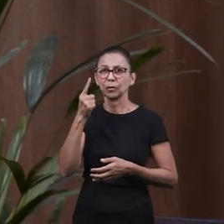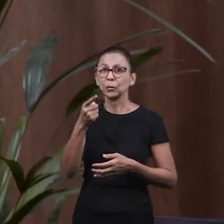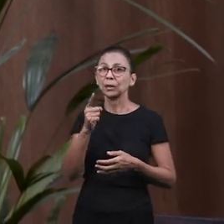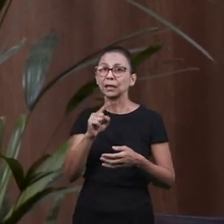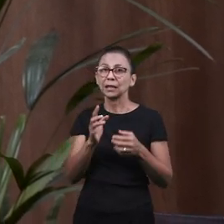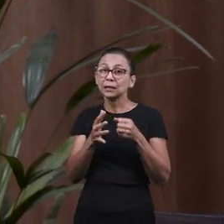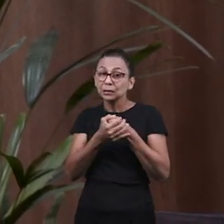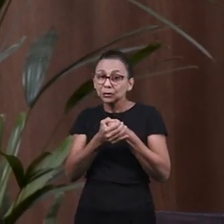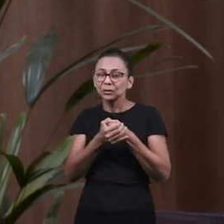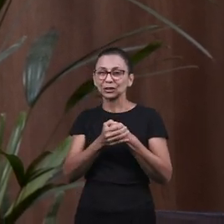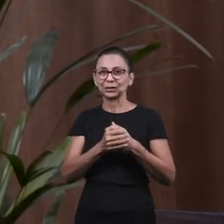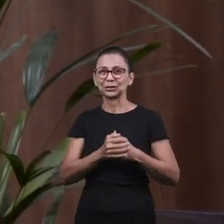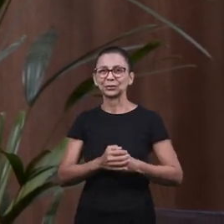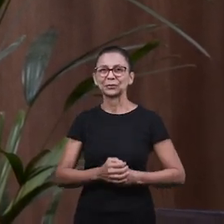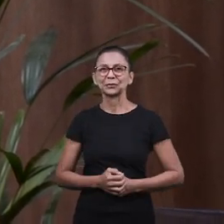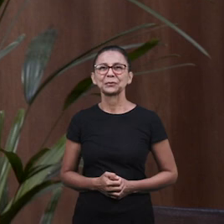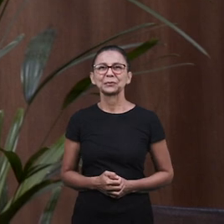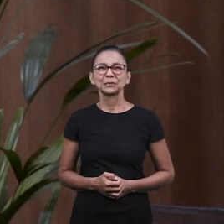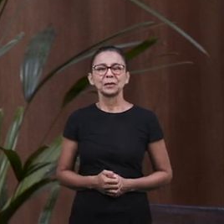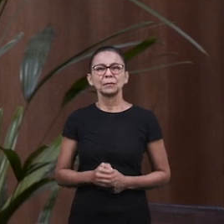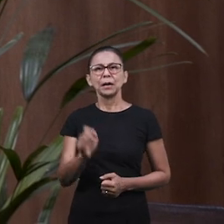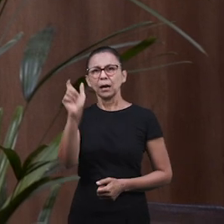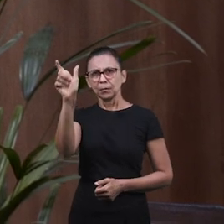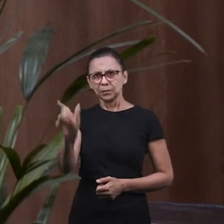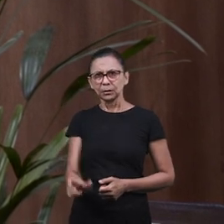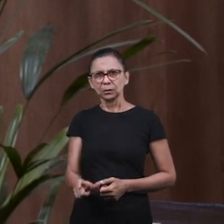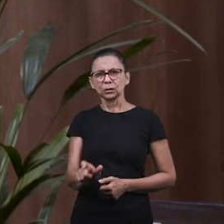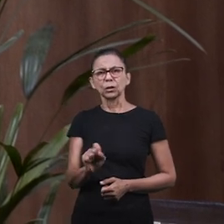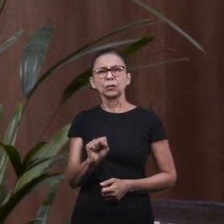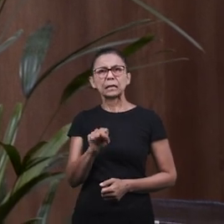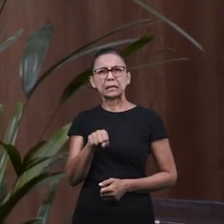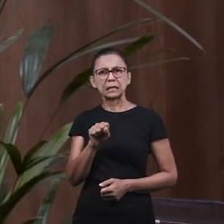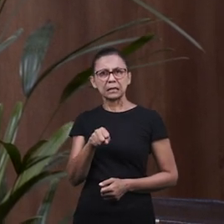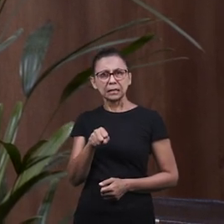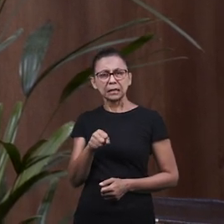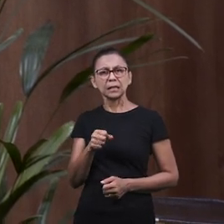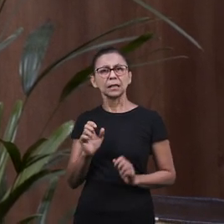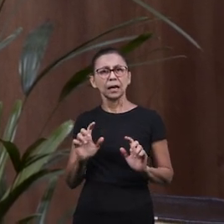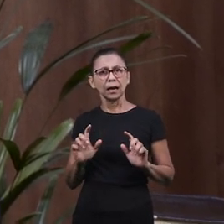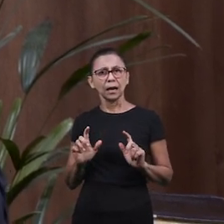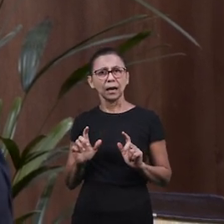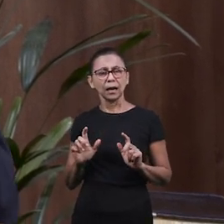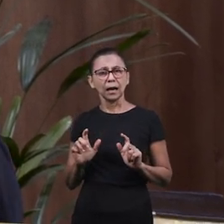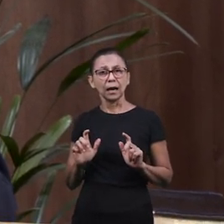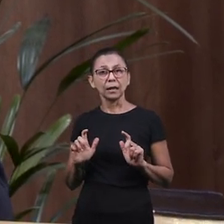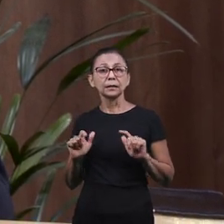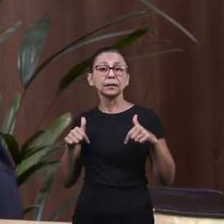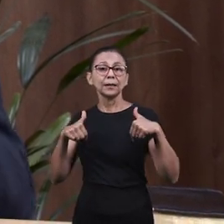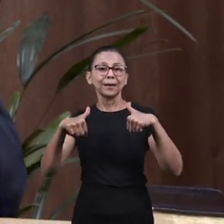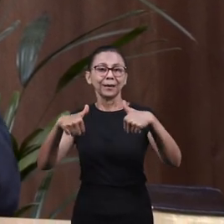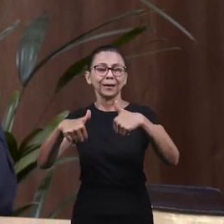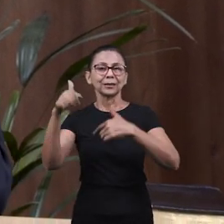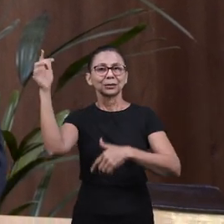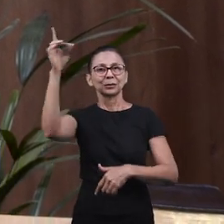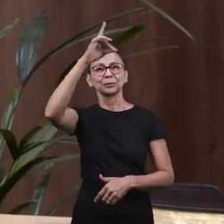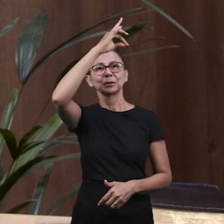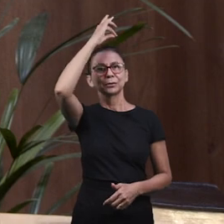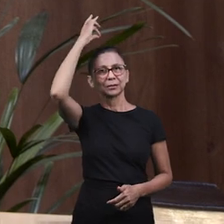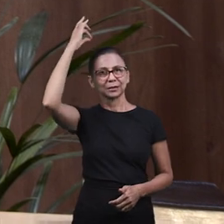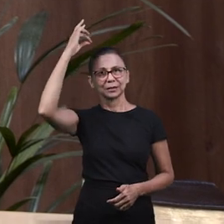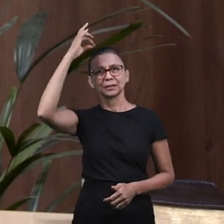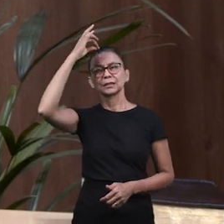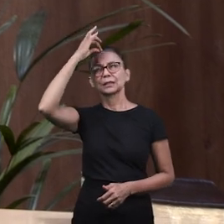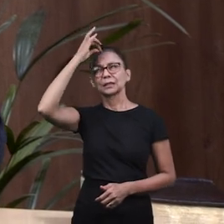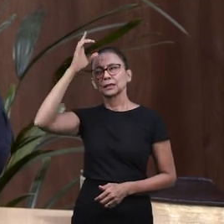aparece. Mas ele é uma pessoa e ele é o agente dessa operação da Trindade. Então o Pai